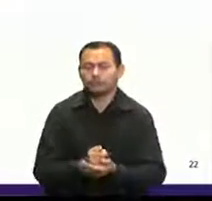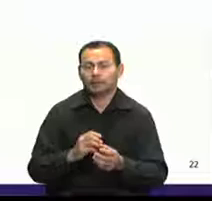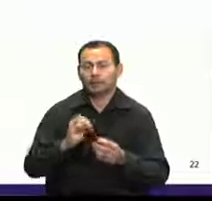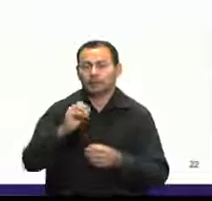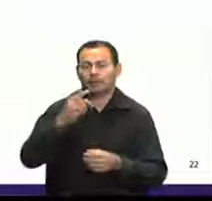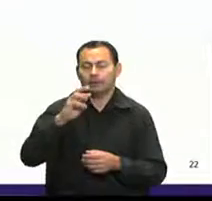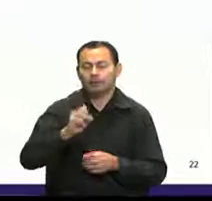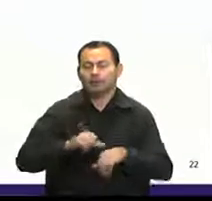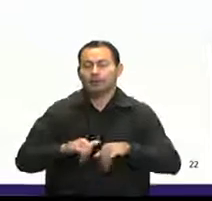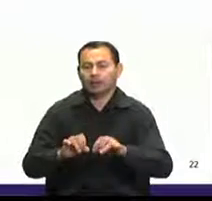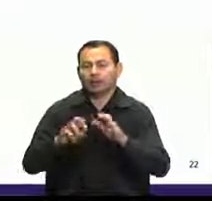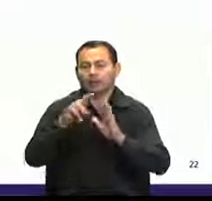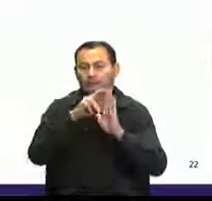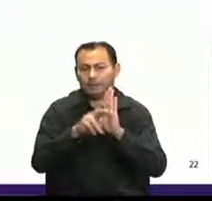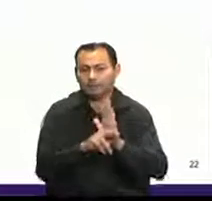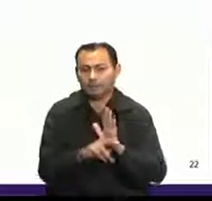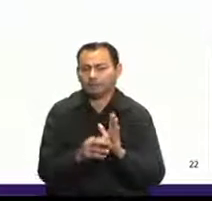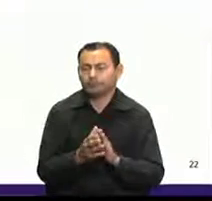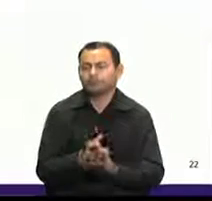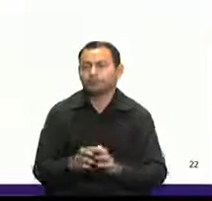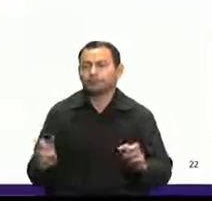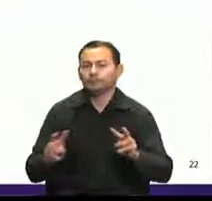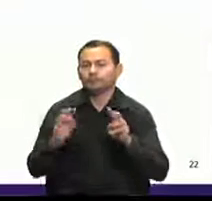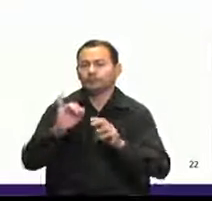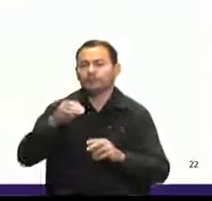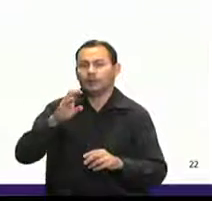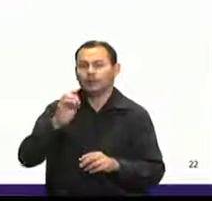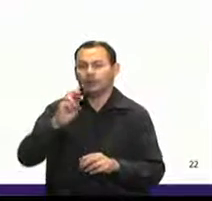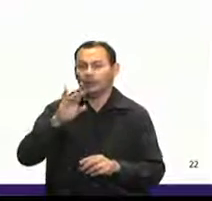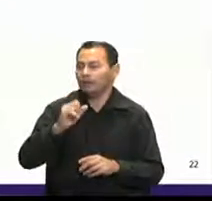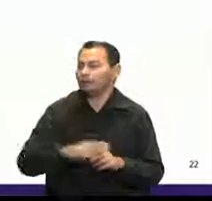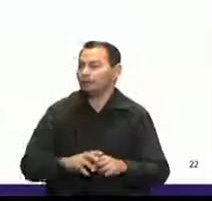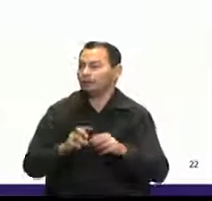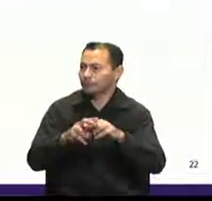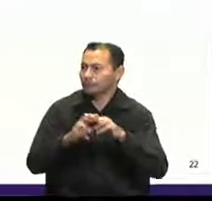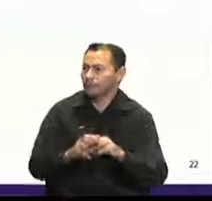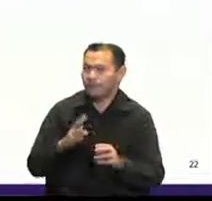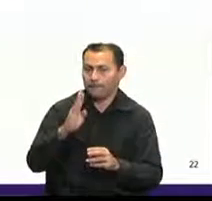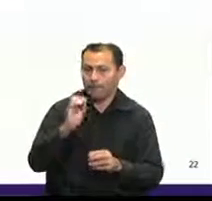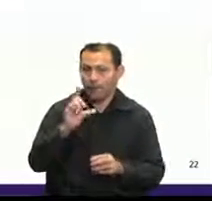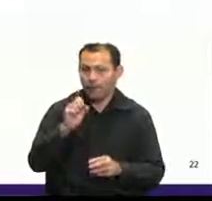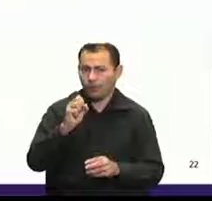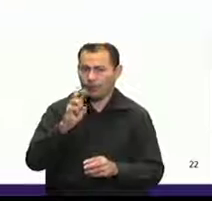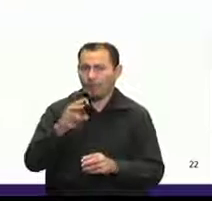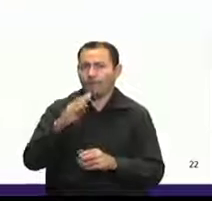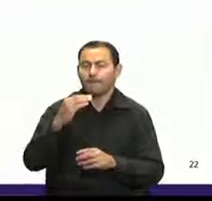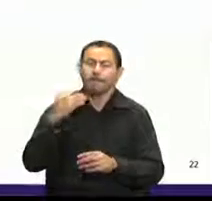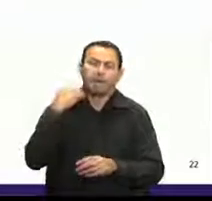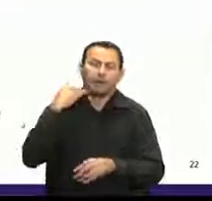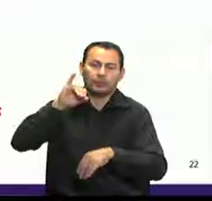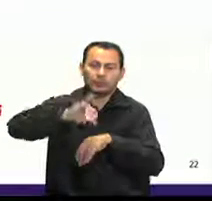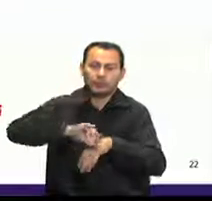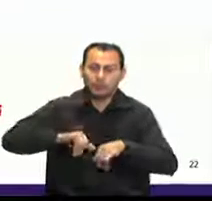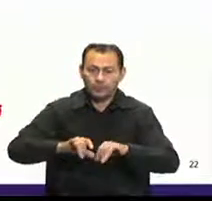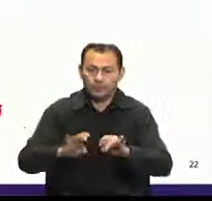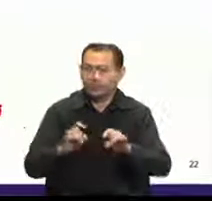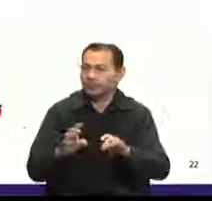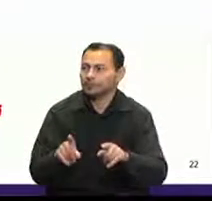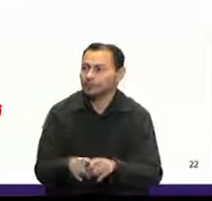nos mercados regulamentados de valores mobiliários como é o caso da bolsa bancos comerciais